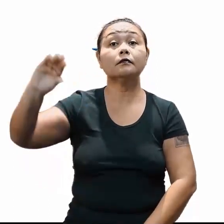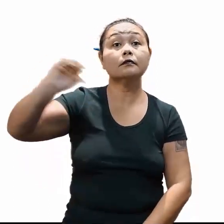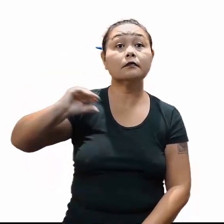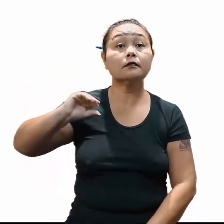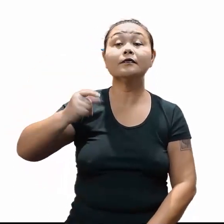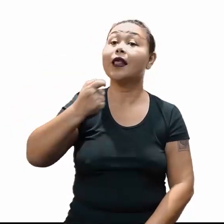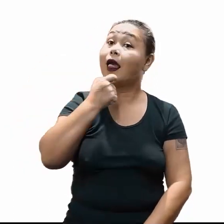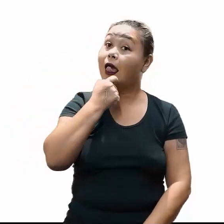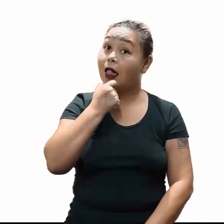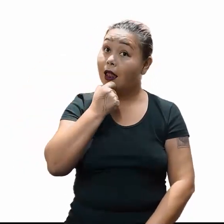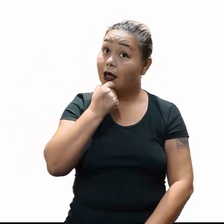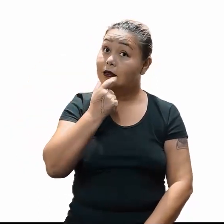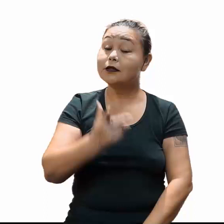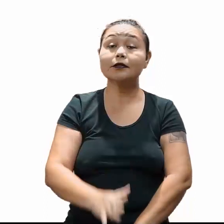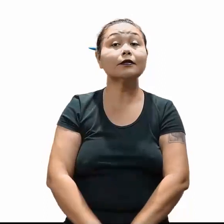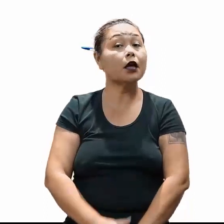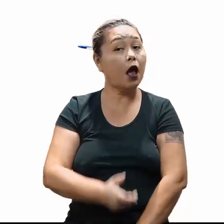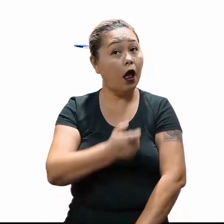capital inglês,